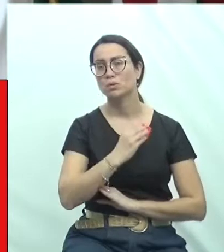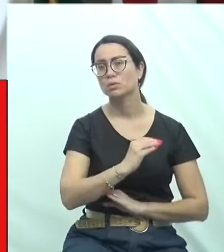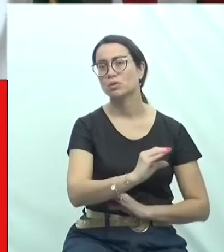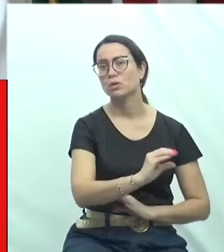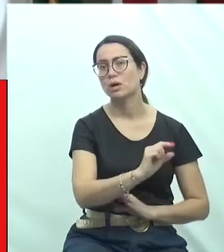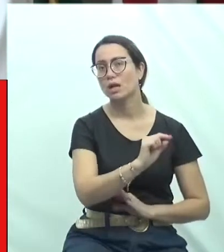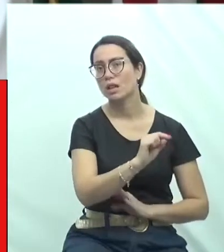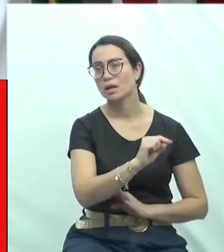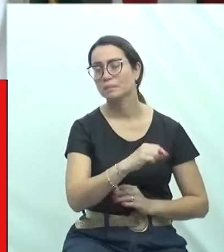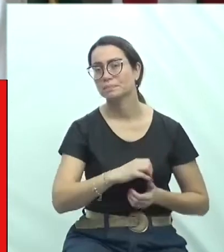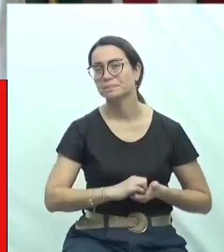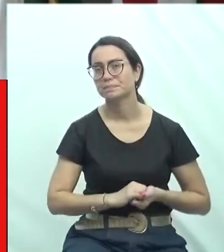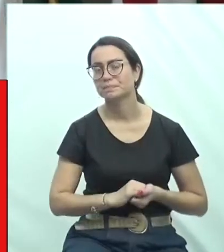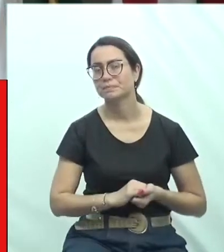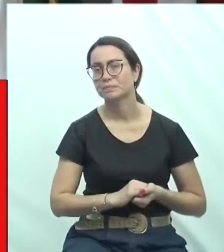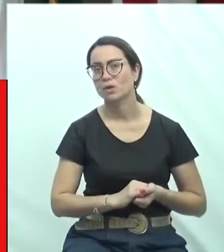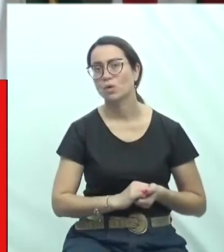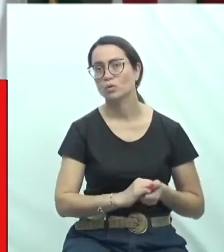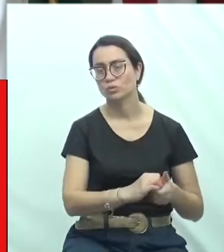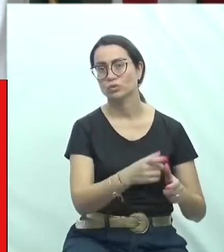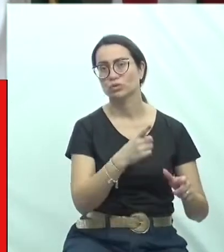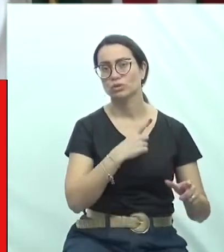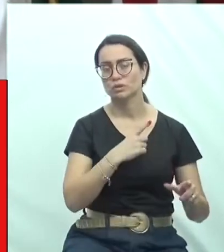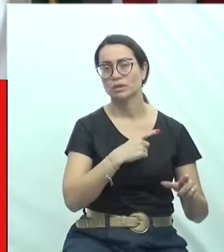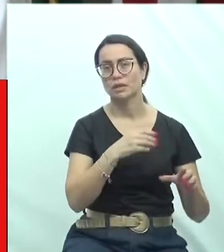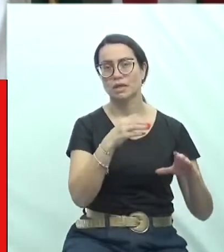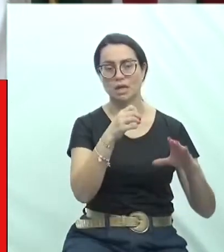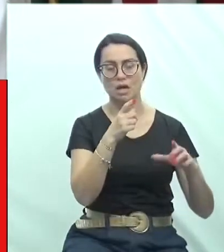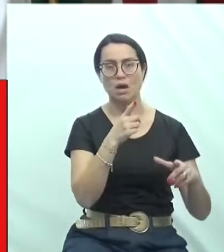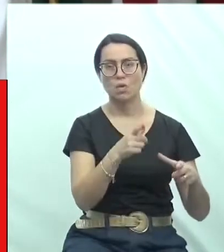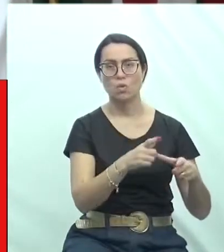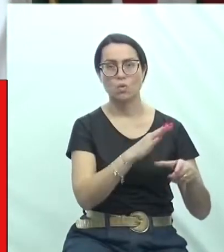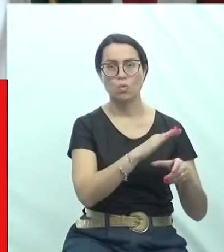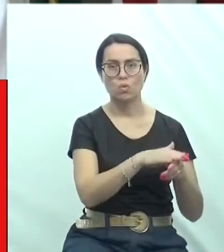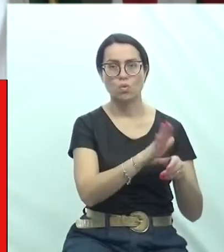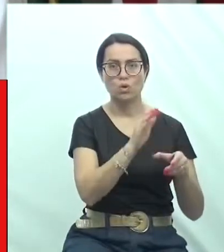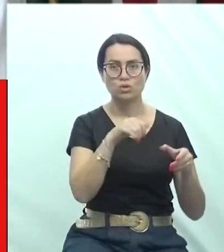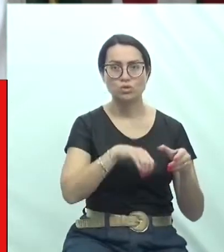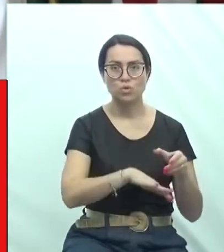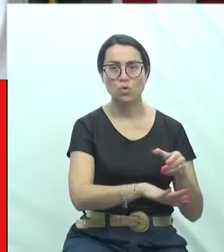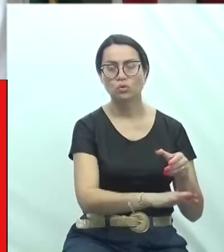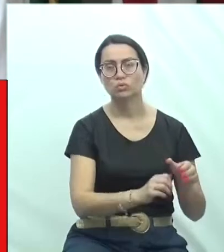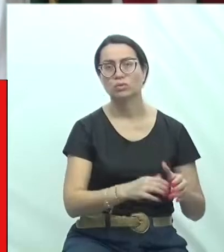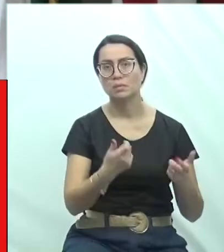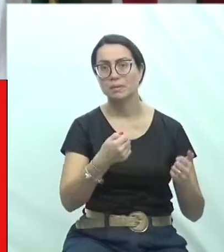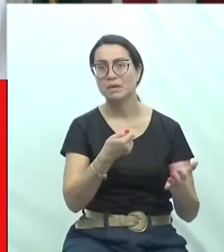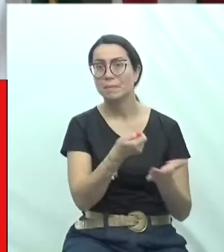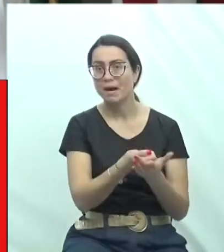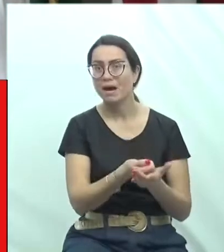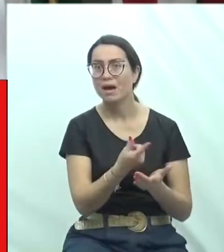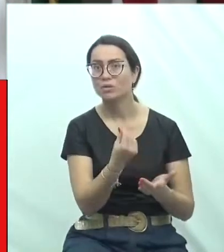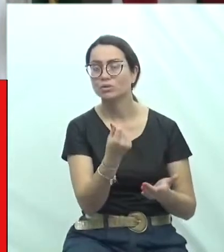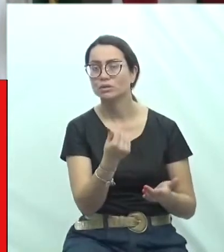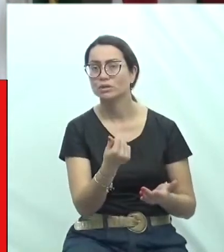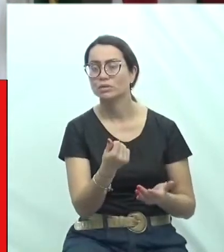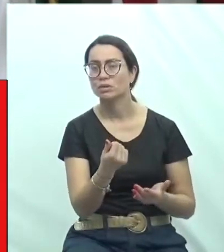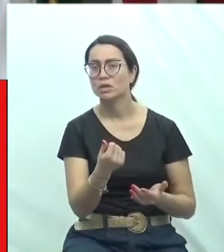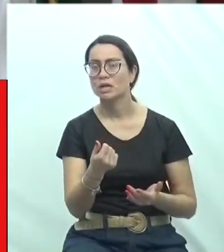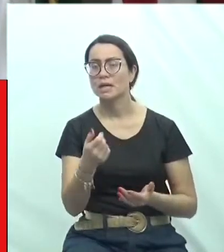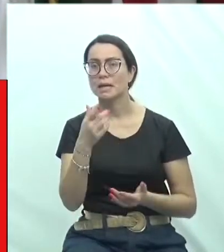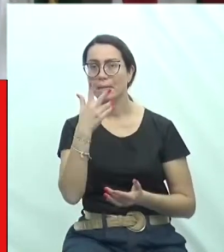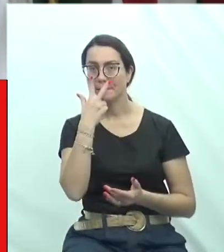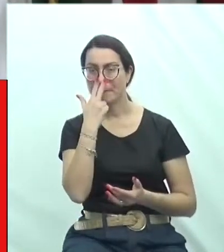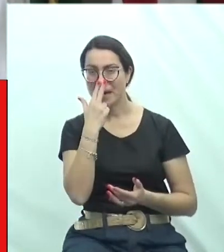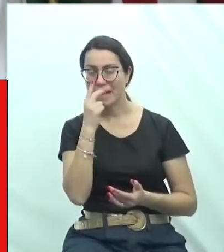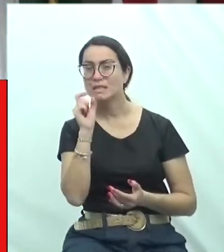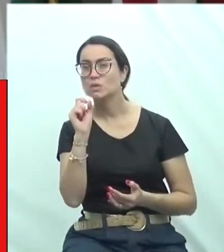de esgoto. E tem que gastar para isso. E tem que pagar um certo dinheiro e é uma exigência da Casam. Então, eu gostaria de ver